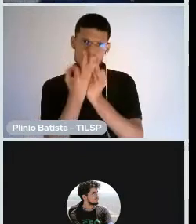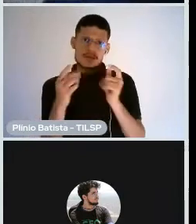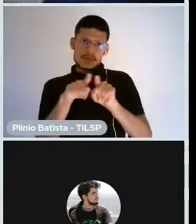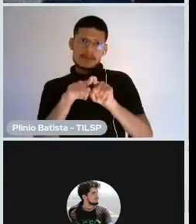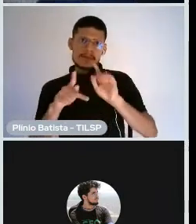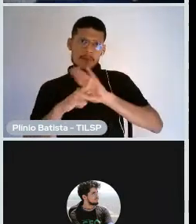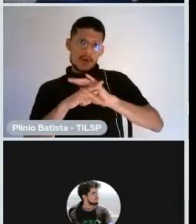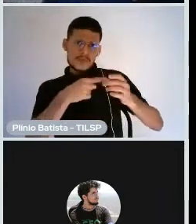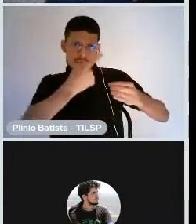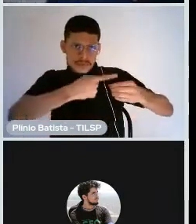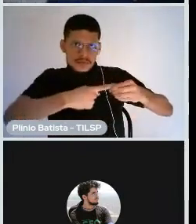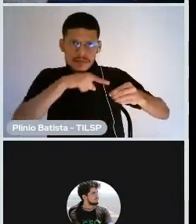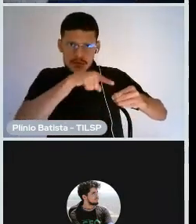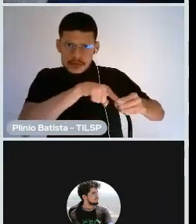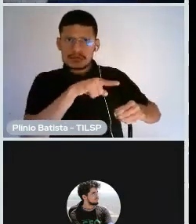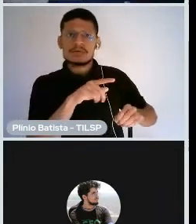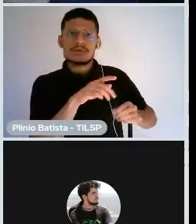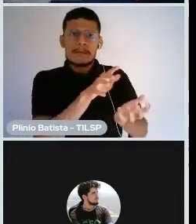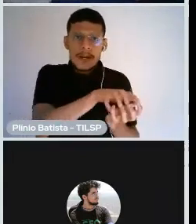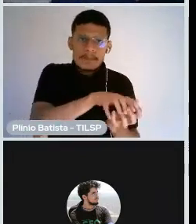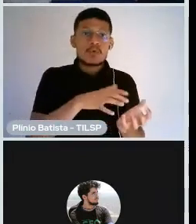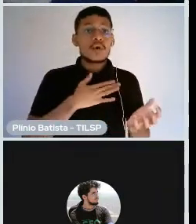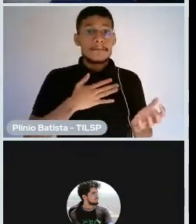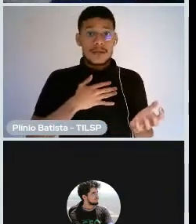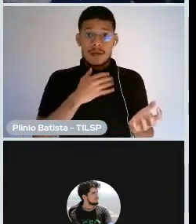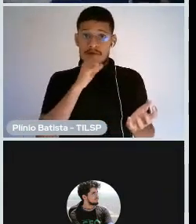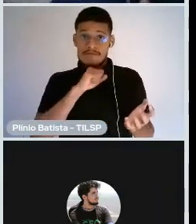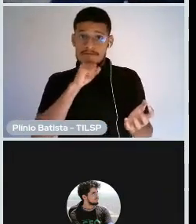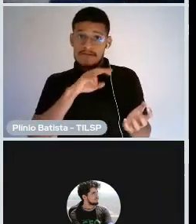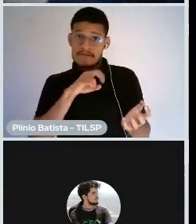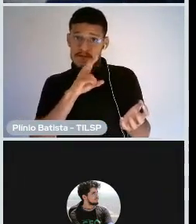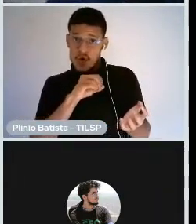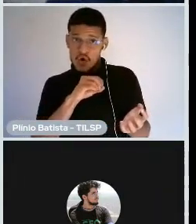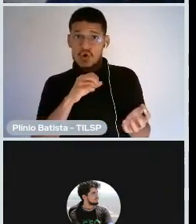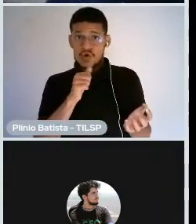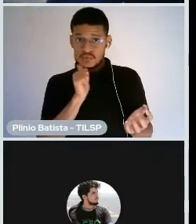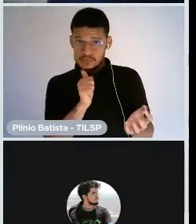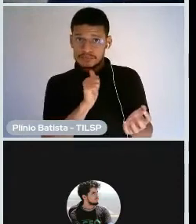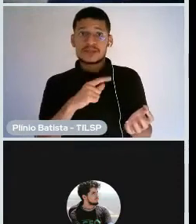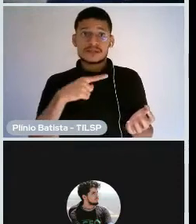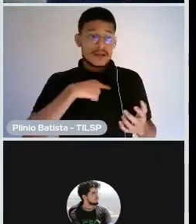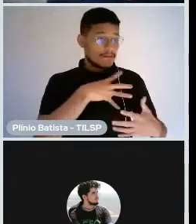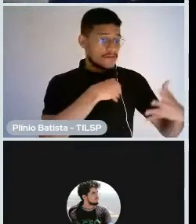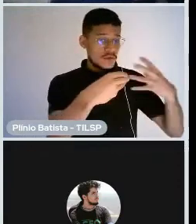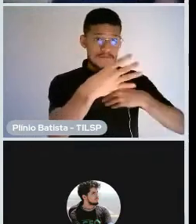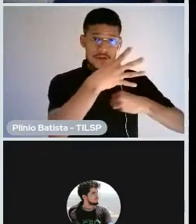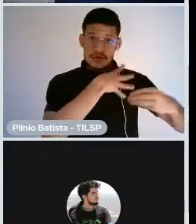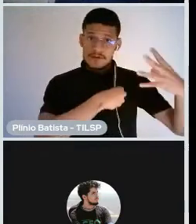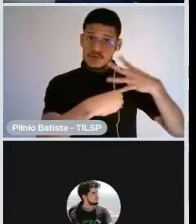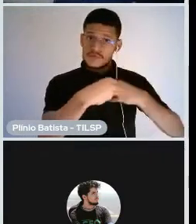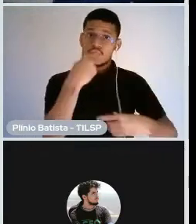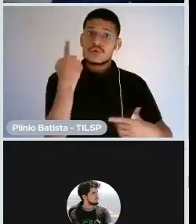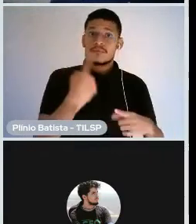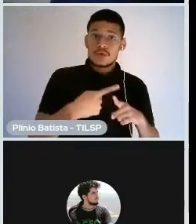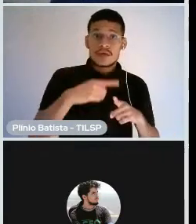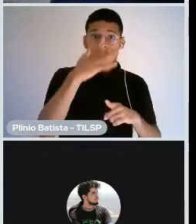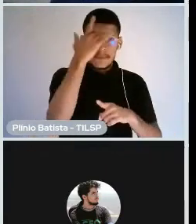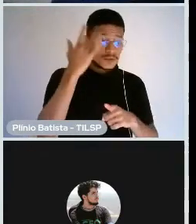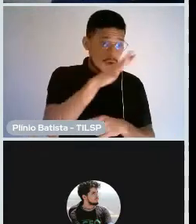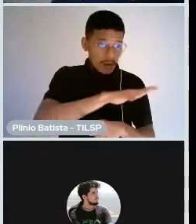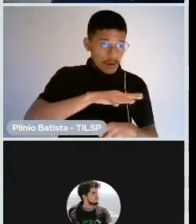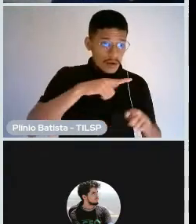Pernambuco, e os meus avós tiveram bastante filhos. Porque era um pessoal que trabalhava na roça, era um pessoal que trabalhava para